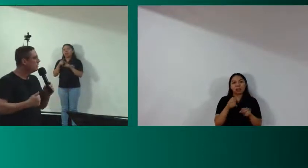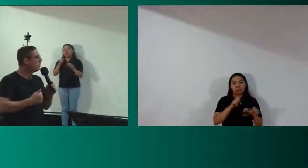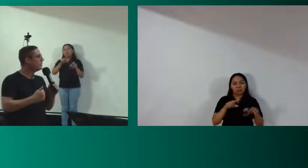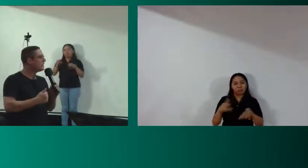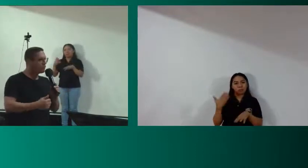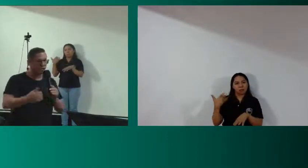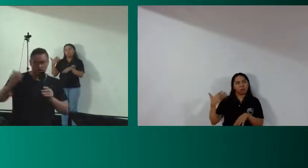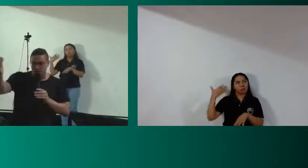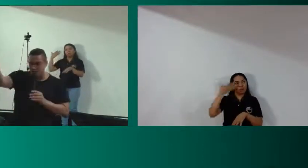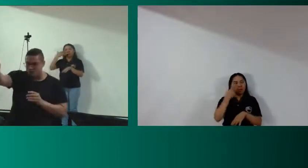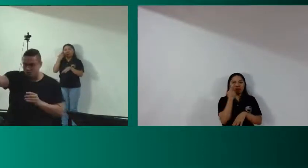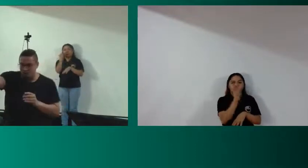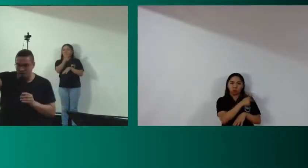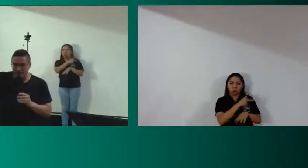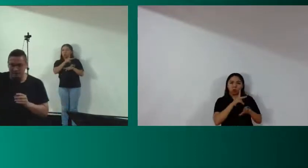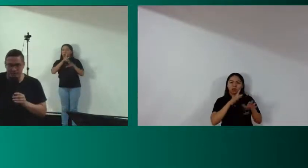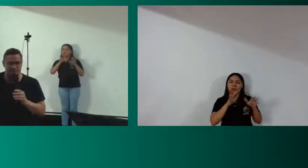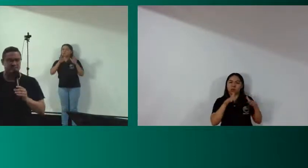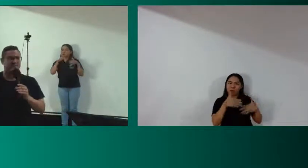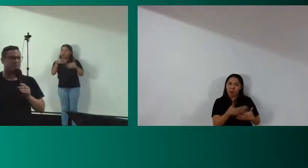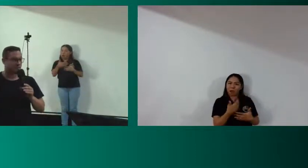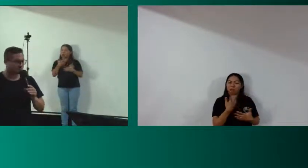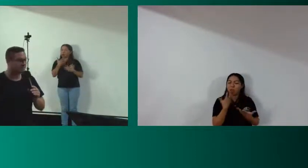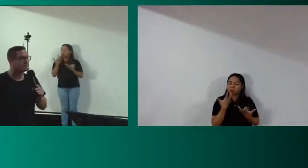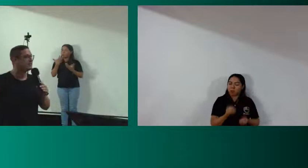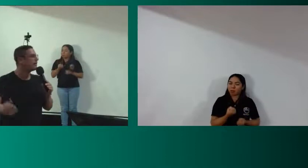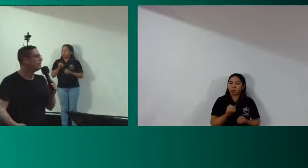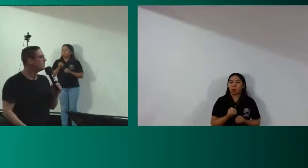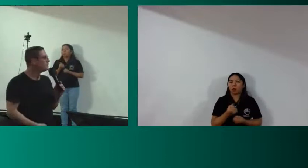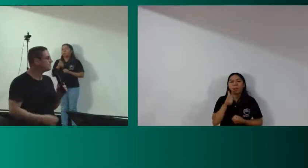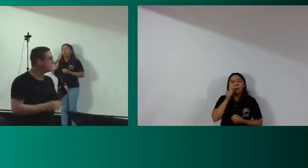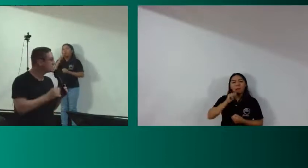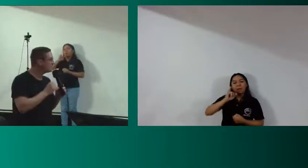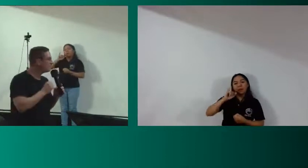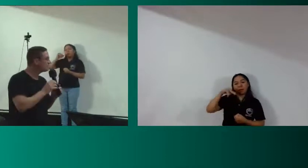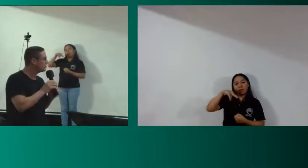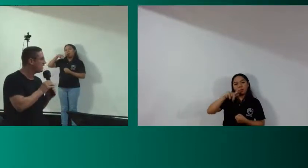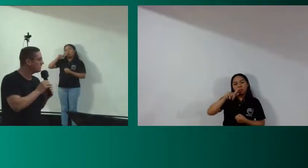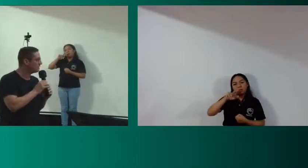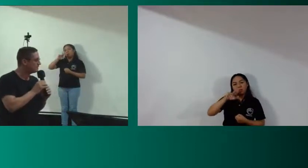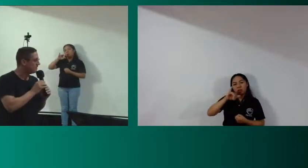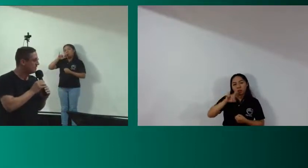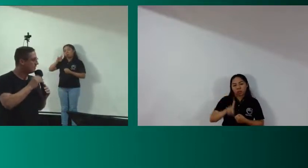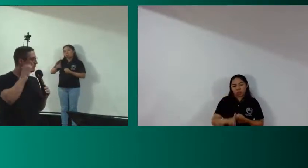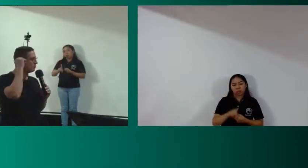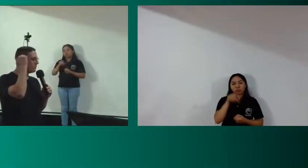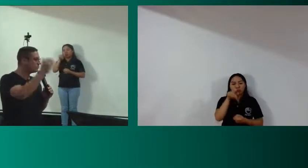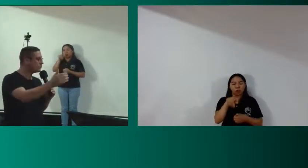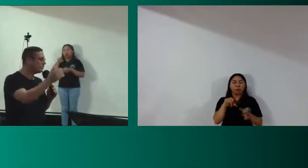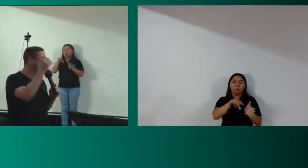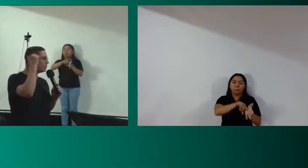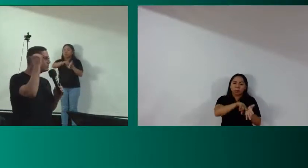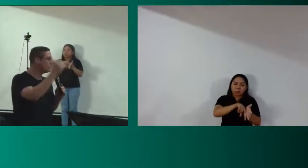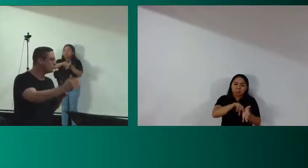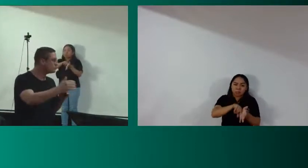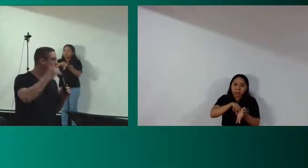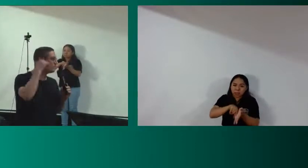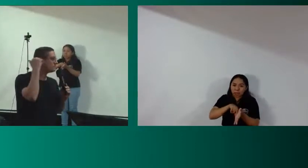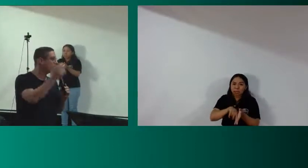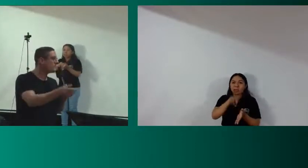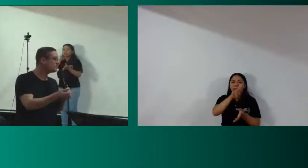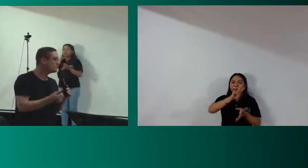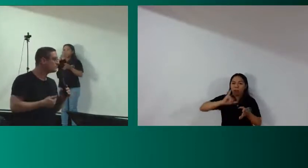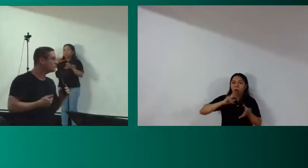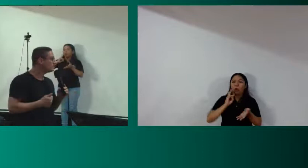companheiros é com a Ingrid que foi lá que tá pesquisa ele vai pesquisar também as questões relacionadas ao território ao